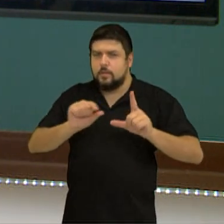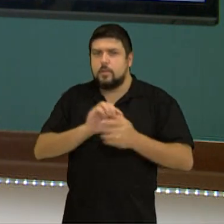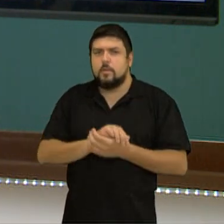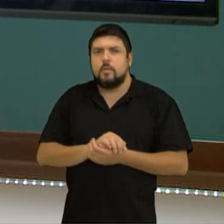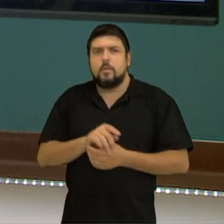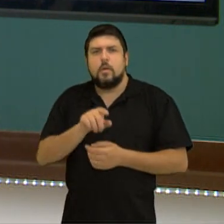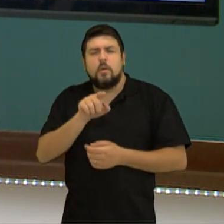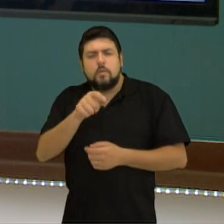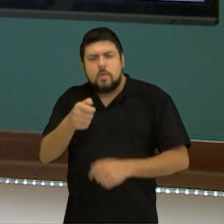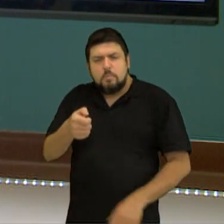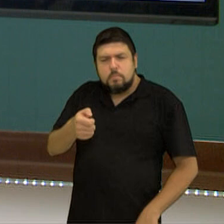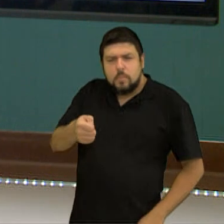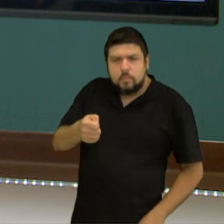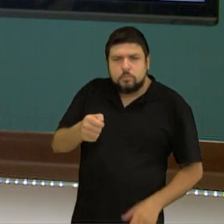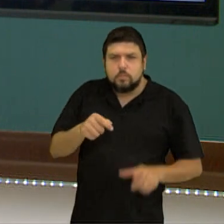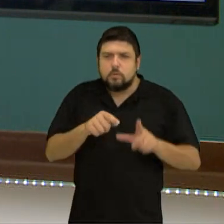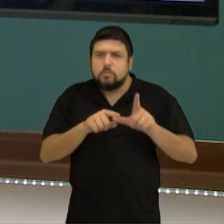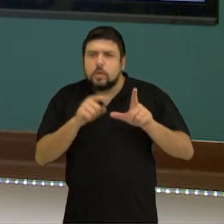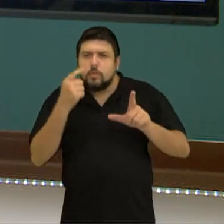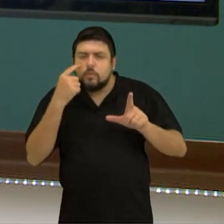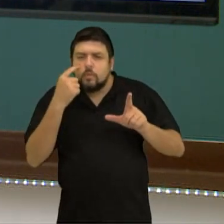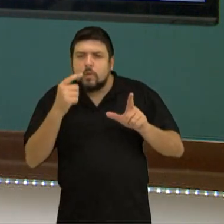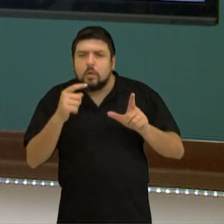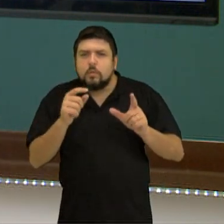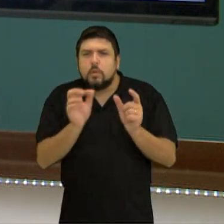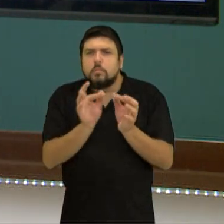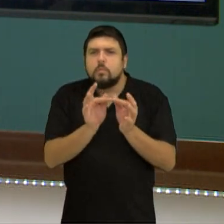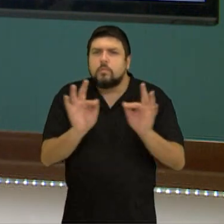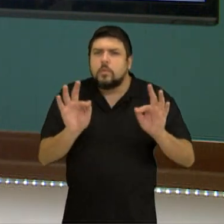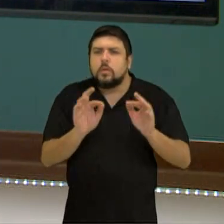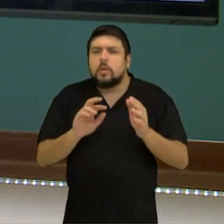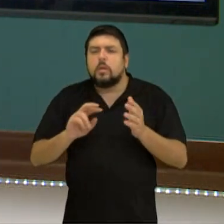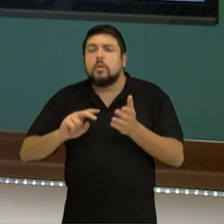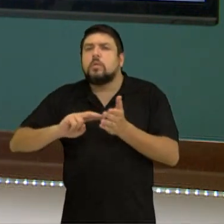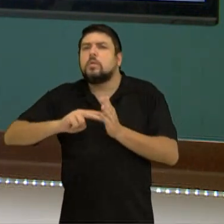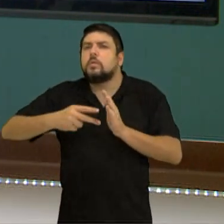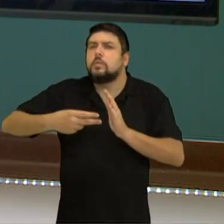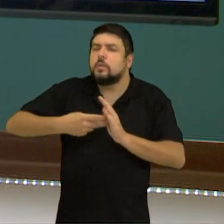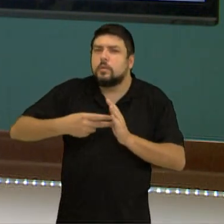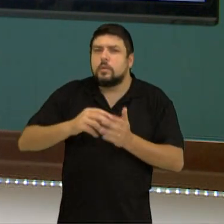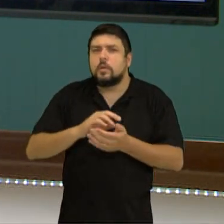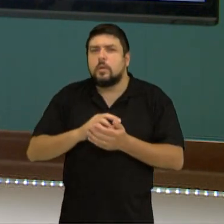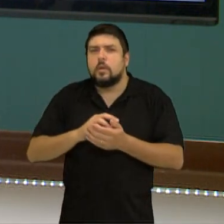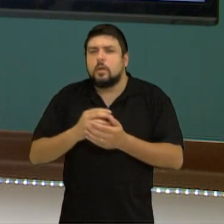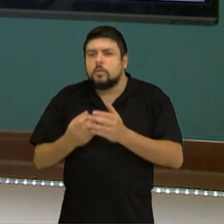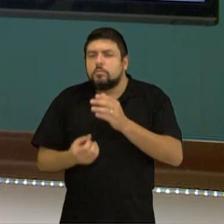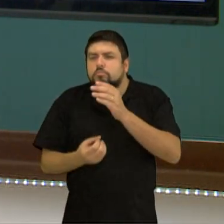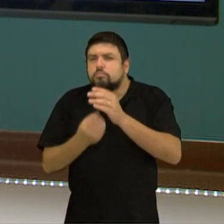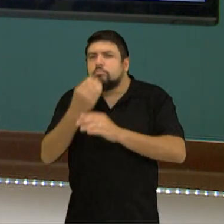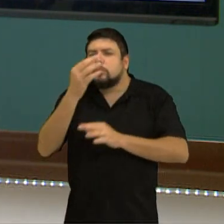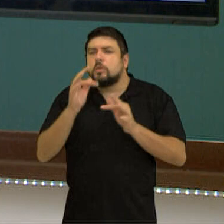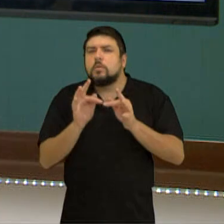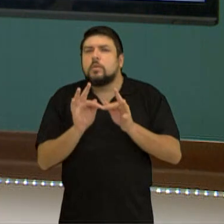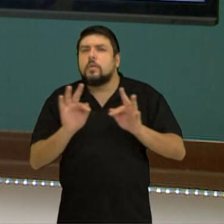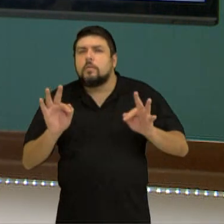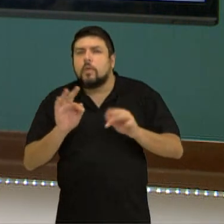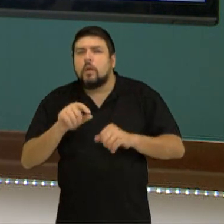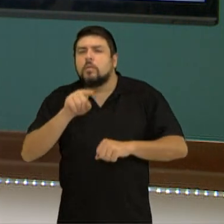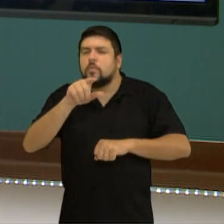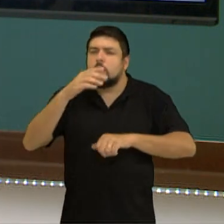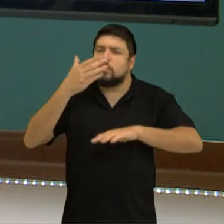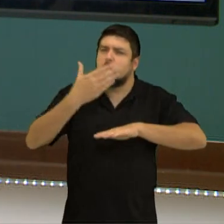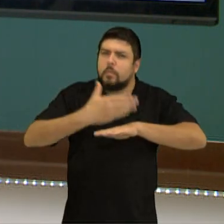Pausa, anota o phrasal verb, busque o significado, crie uma frase. Tudo isso vai ajudar bastante para que vocês